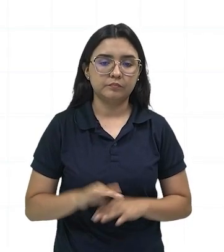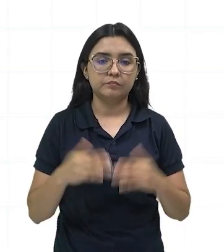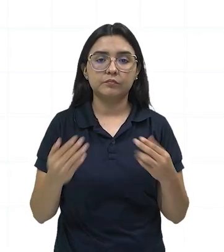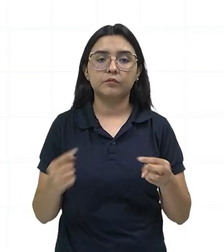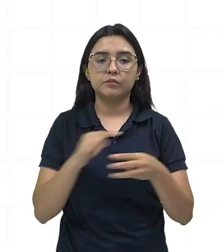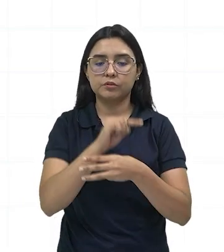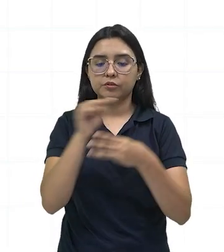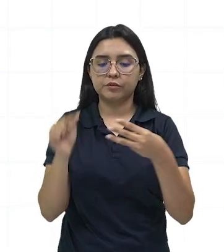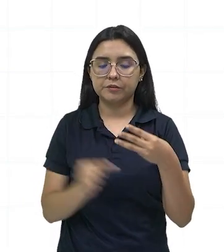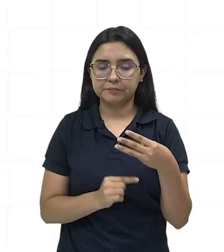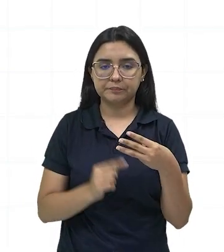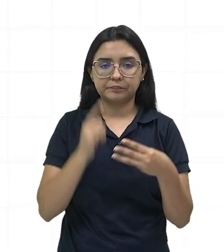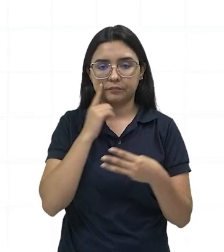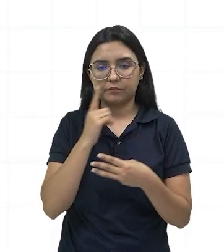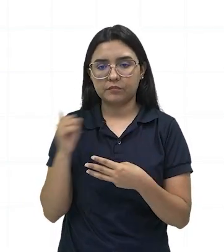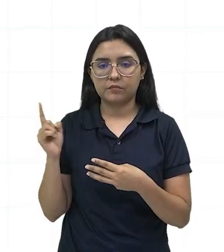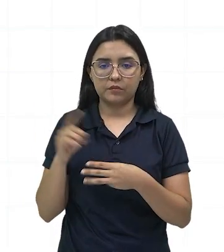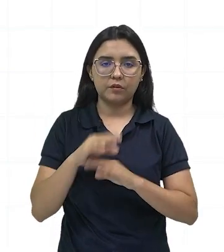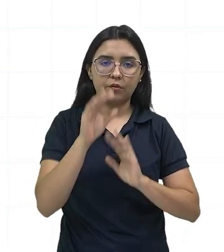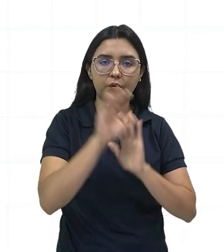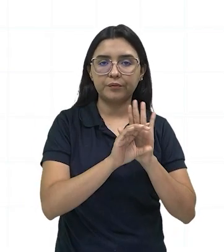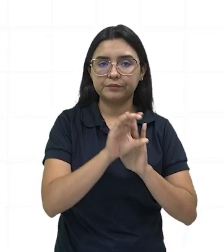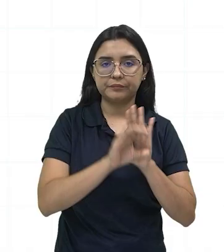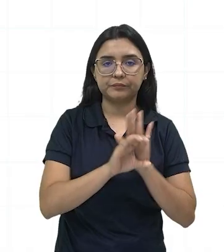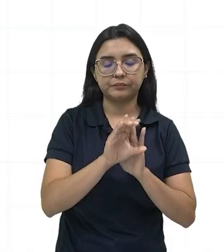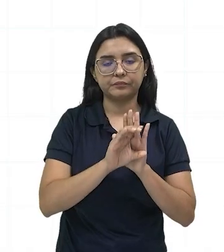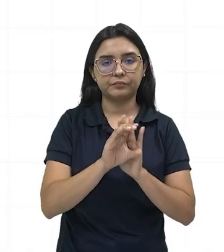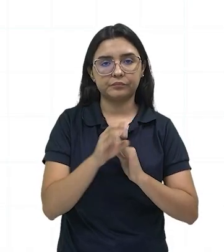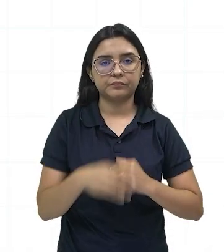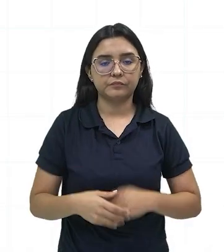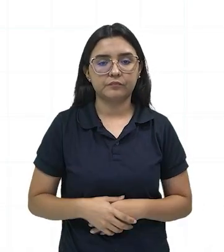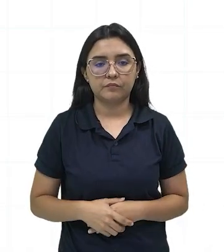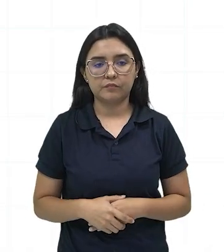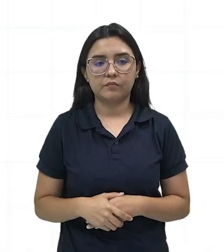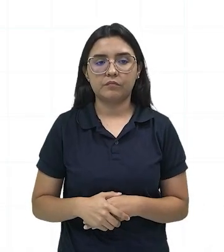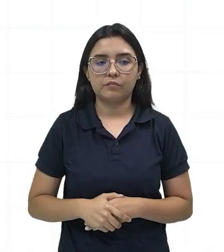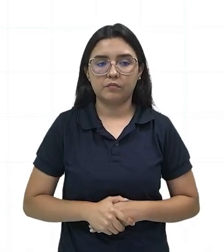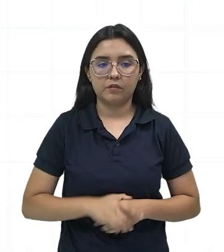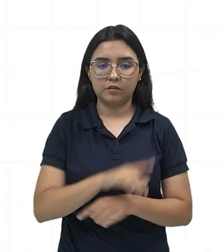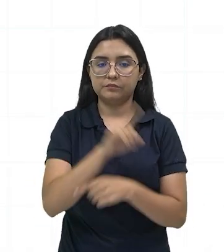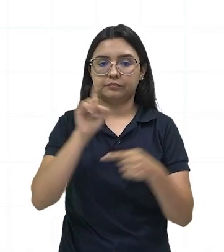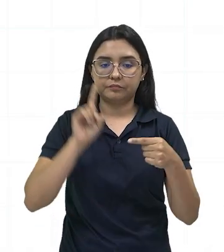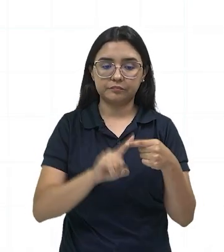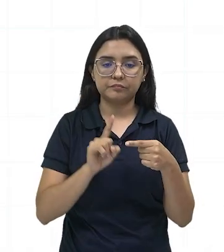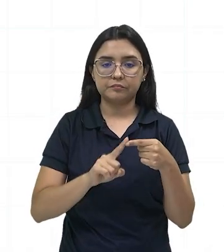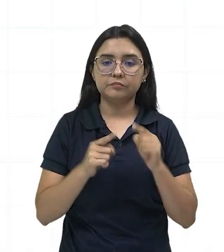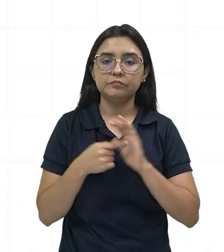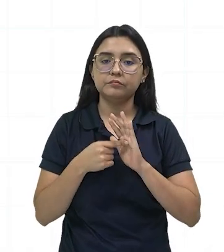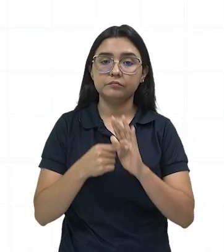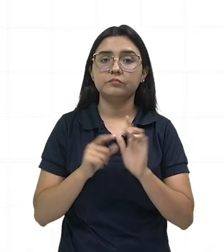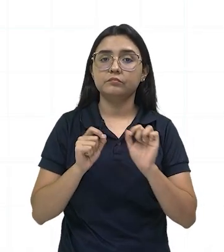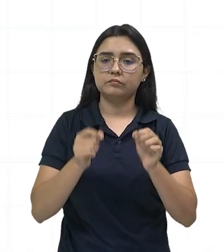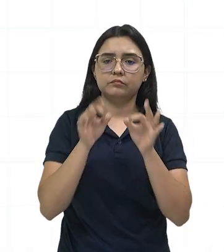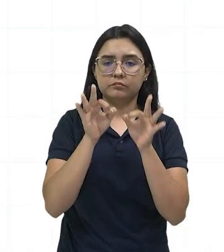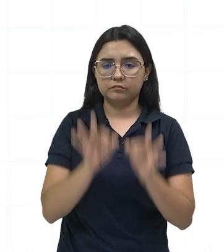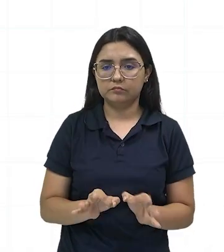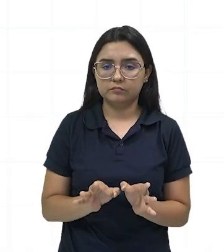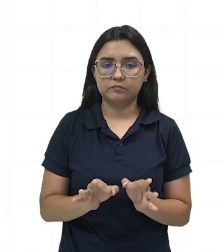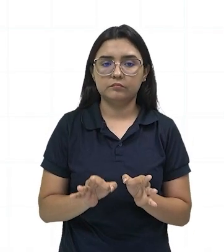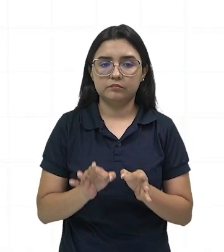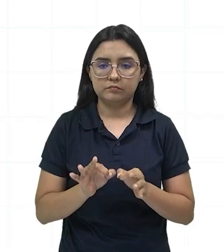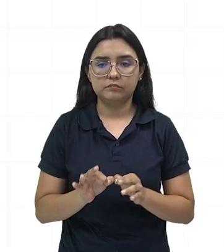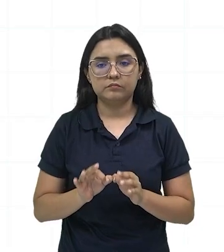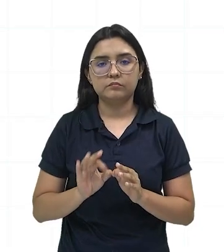esses modos? Algumas das nossas definições. O modo indicativo expressa a certeza em relação